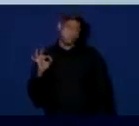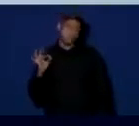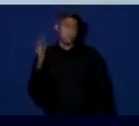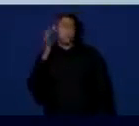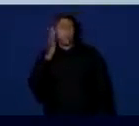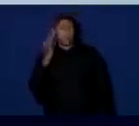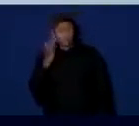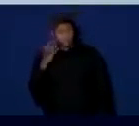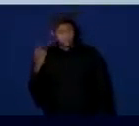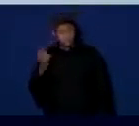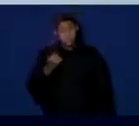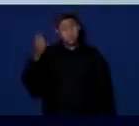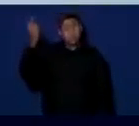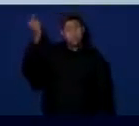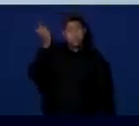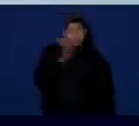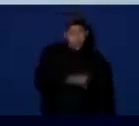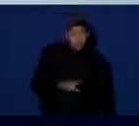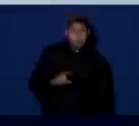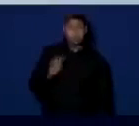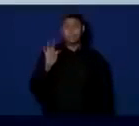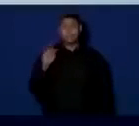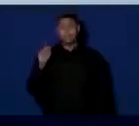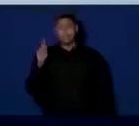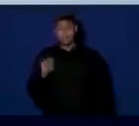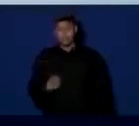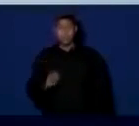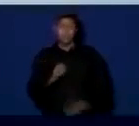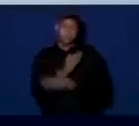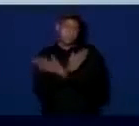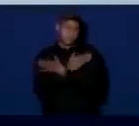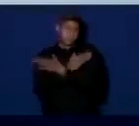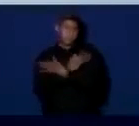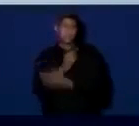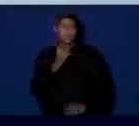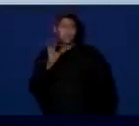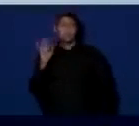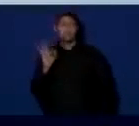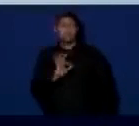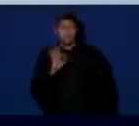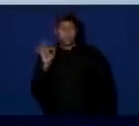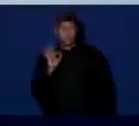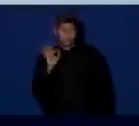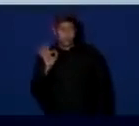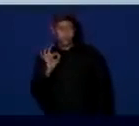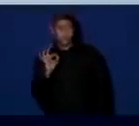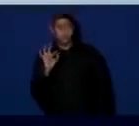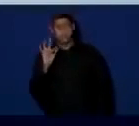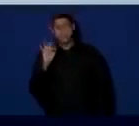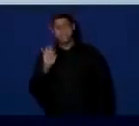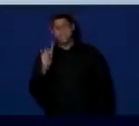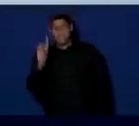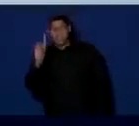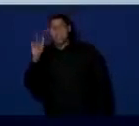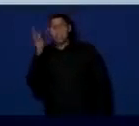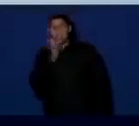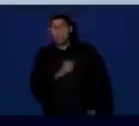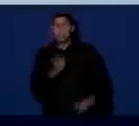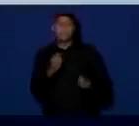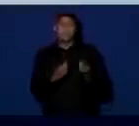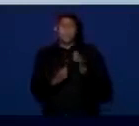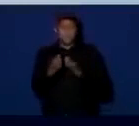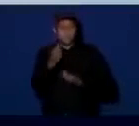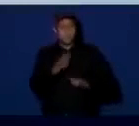eu acho que se a gente alcançar uma taxa de desemprego de 2%, para o Fed conseguir